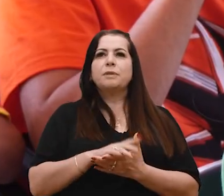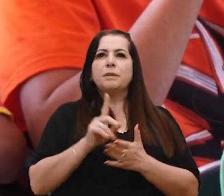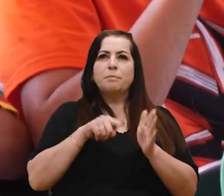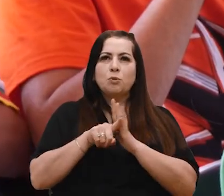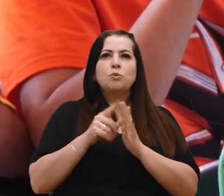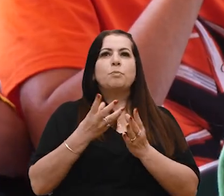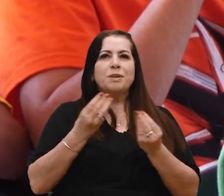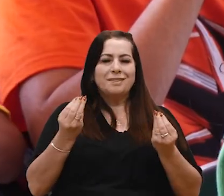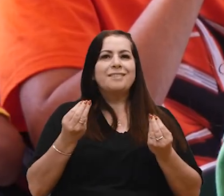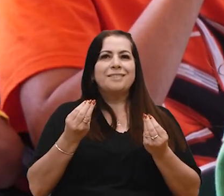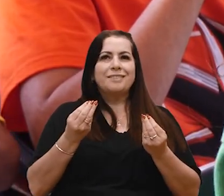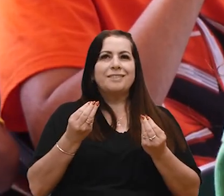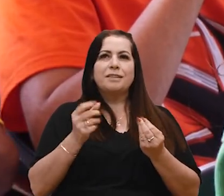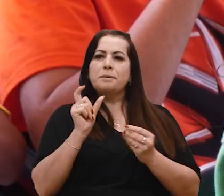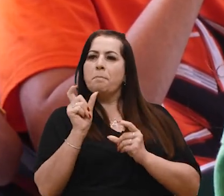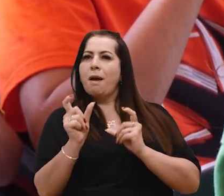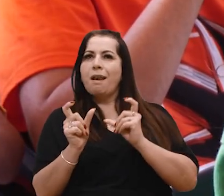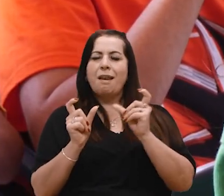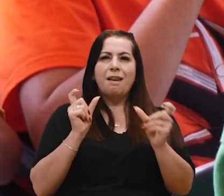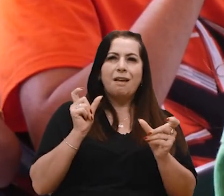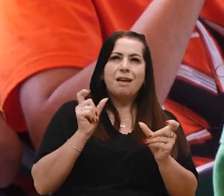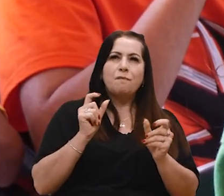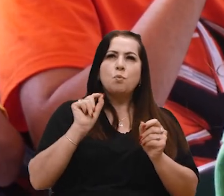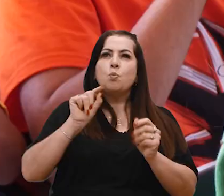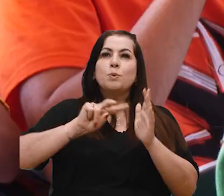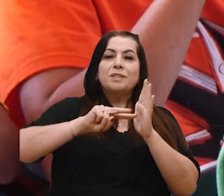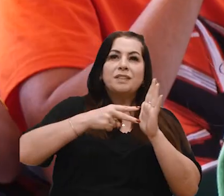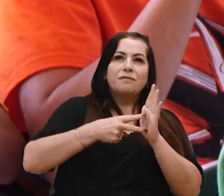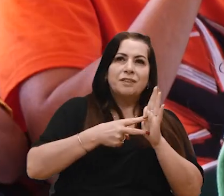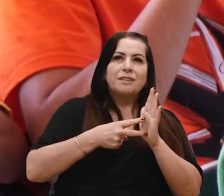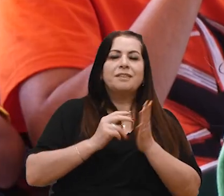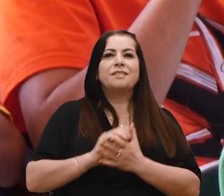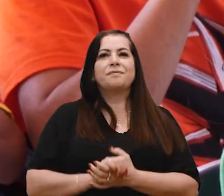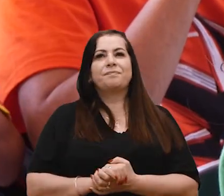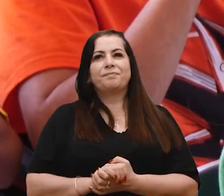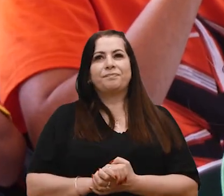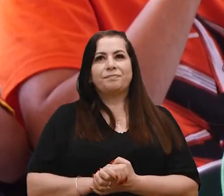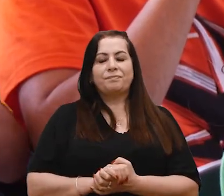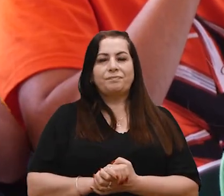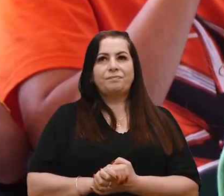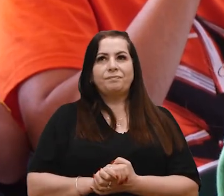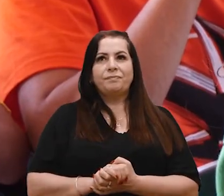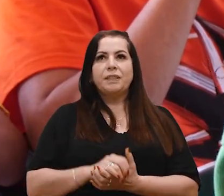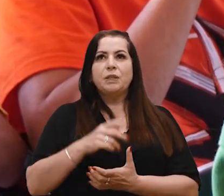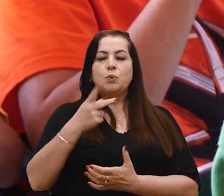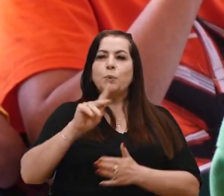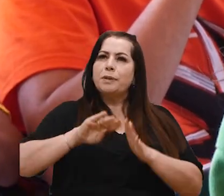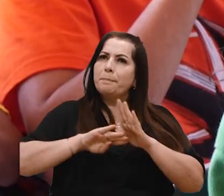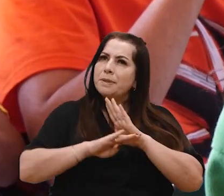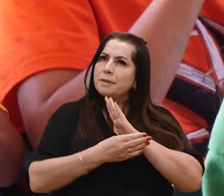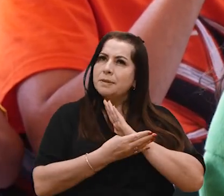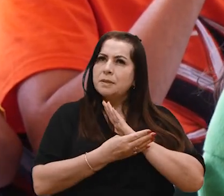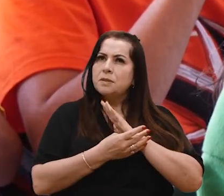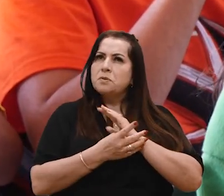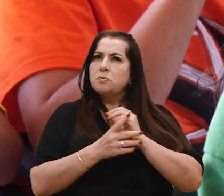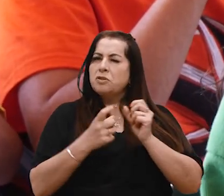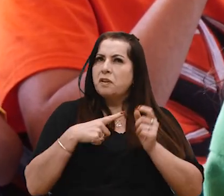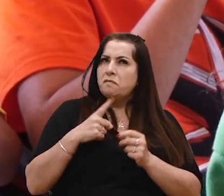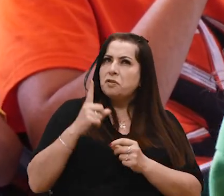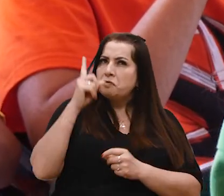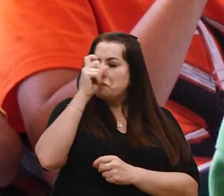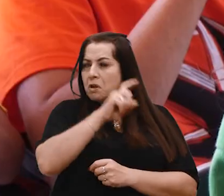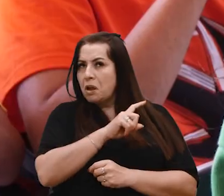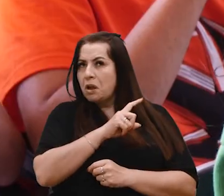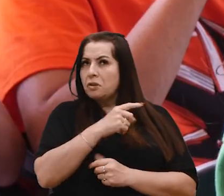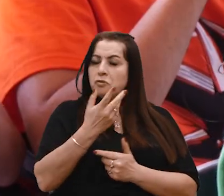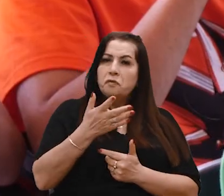assim. Eles perguntam muito das palavras, qual é o significado e assim. E a sua adaptação?